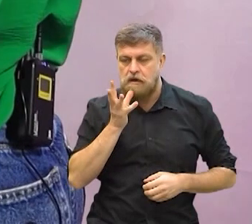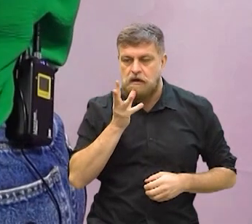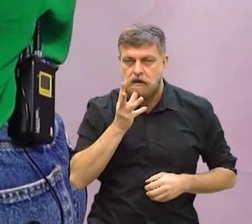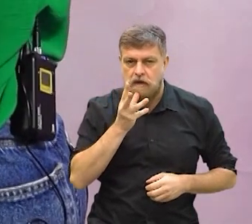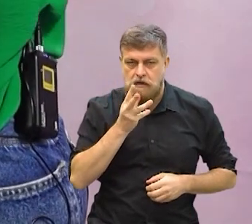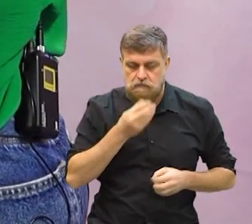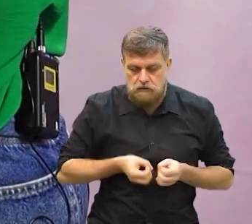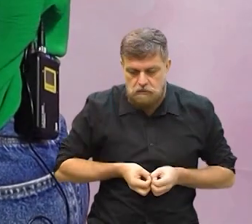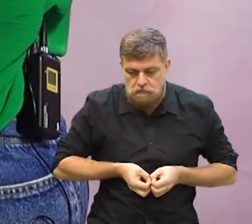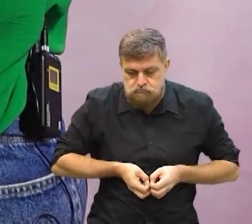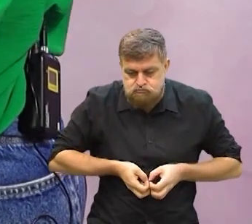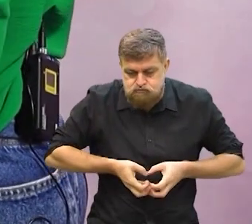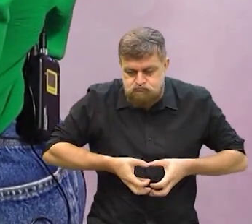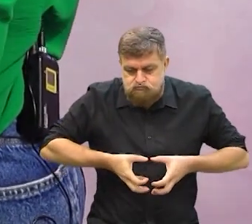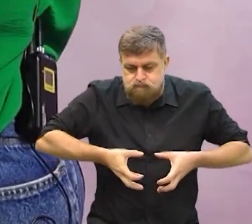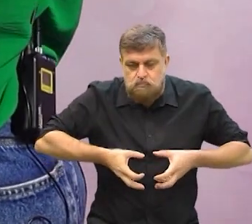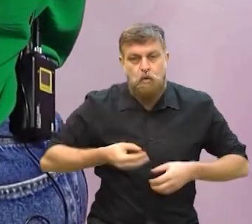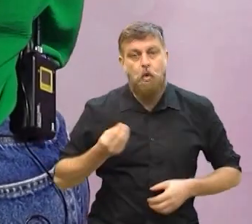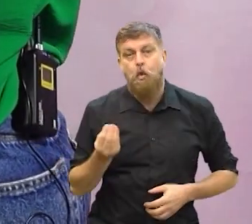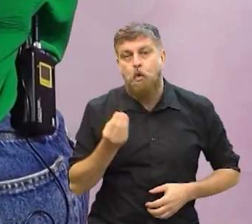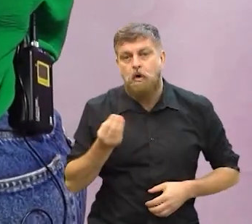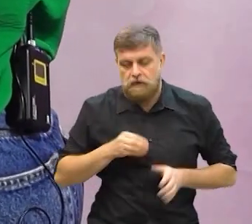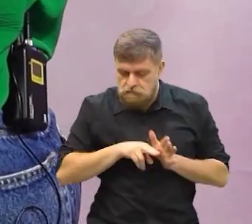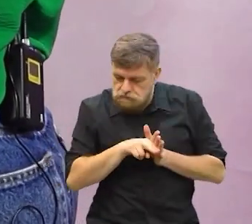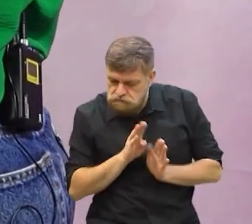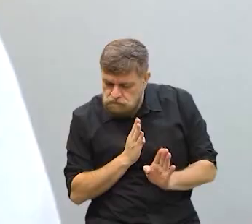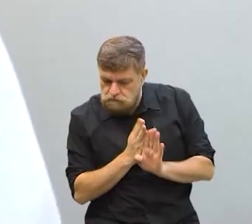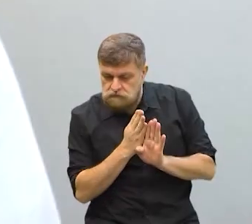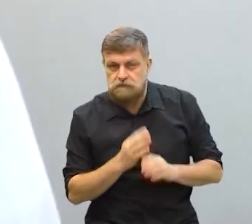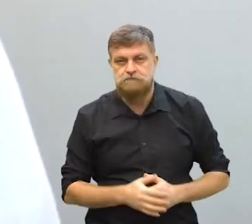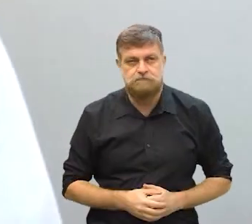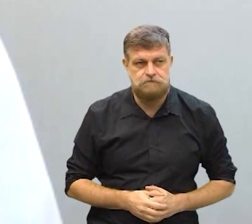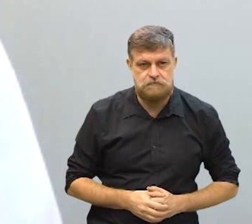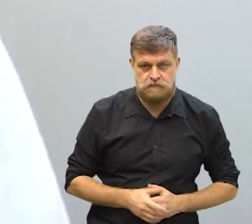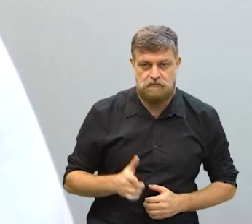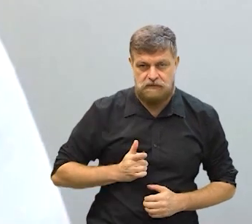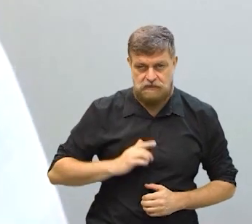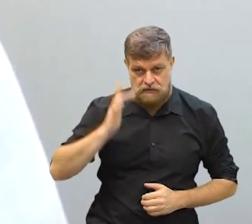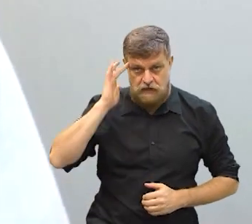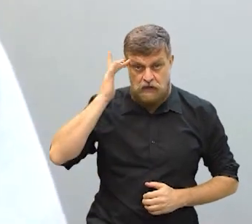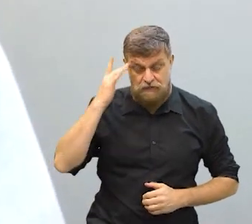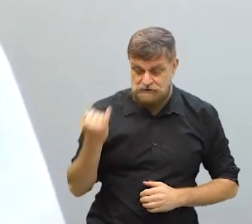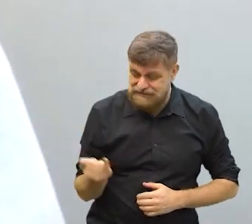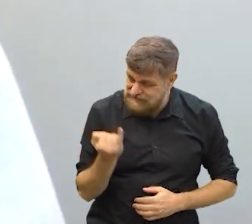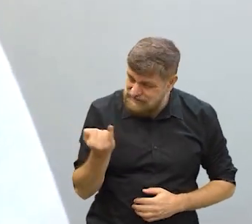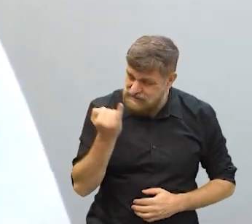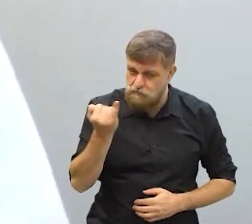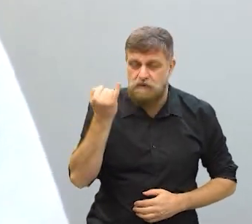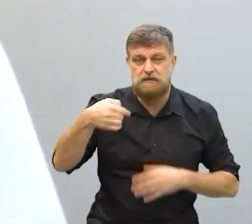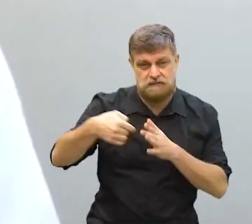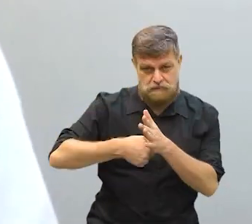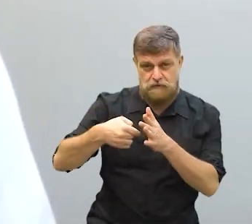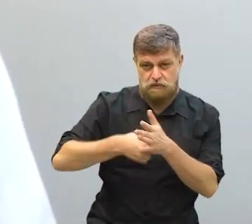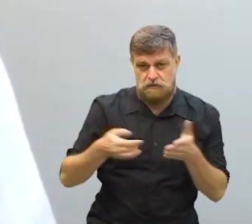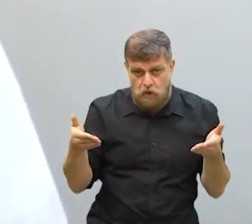demora para descobrir? Como é que funciona? Como é que é esse diagnóstico? Então, essa tua questão, eu acho que talvez seja uma das mais importantes que você venha